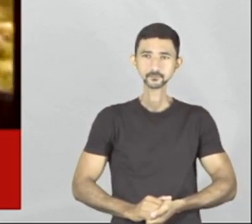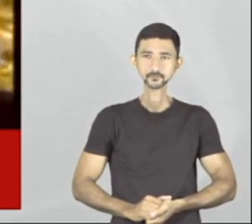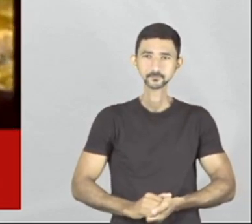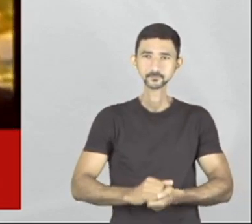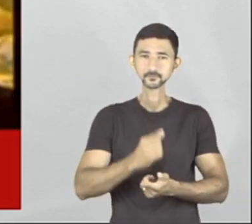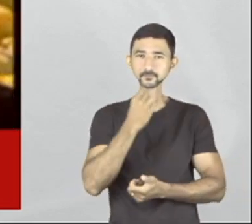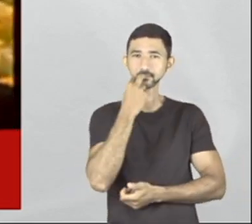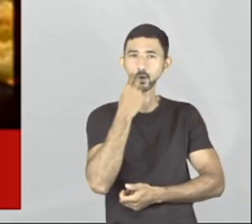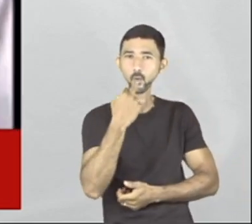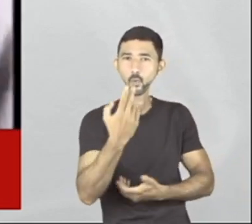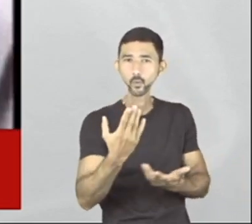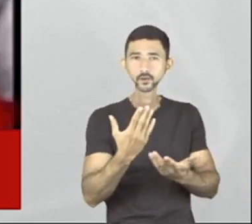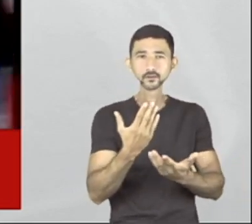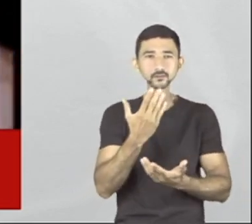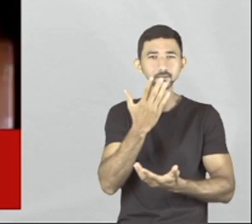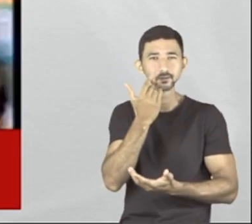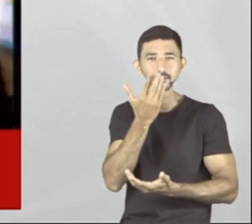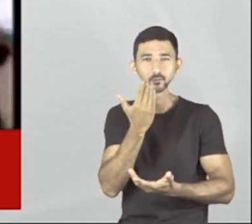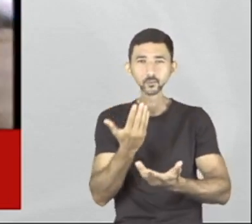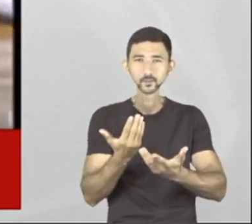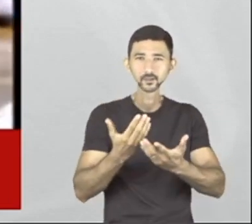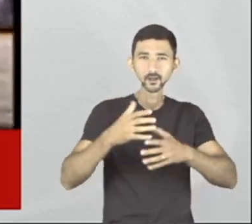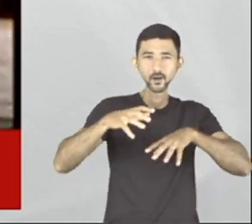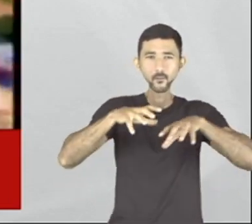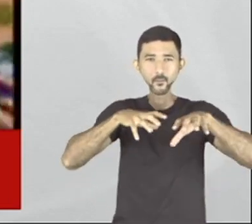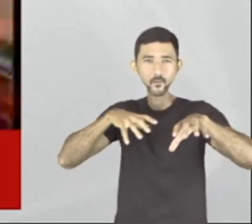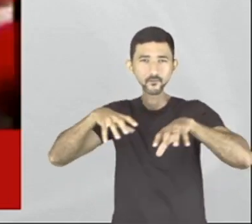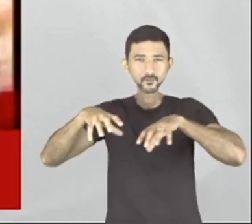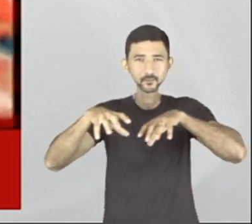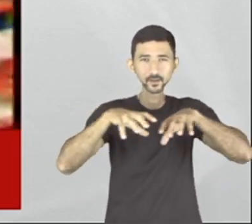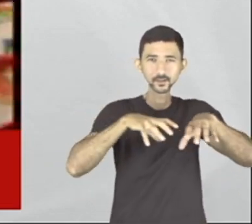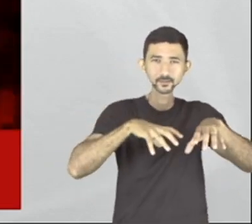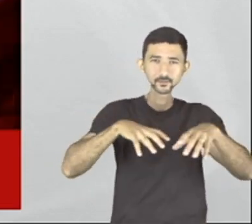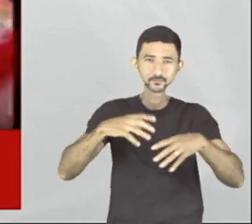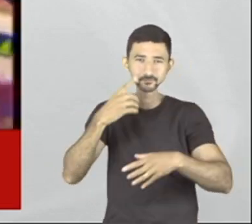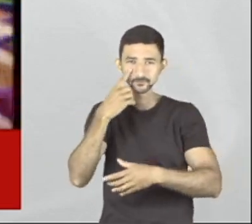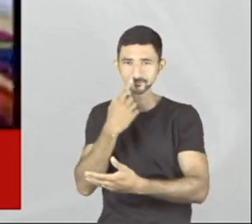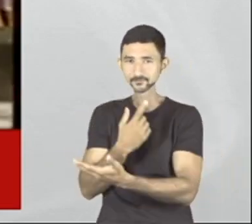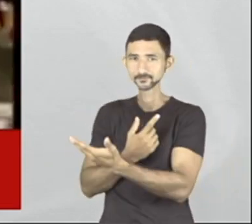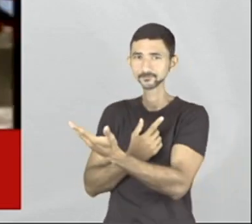Cores, sabores, movimentos.